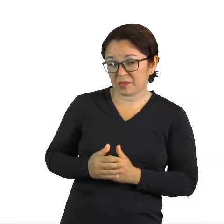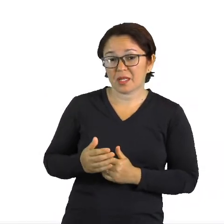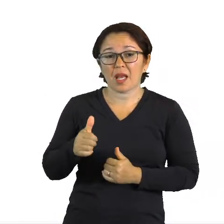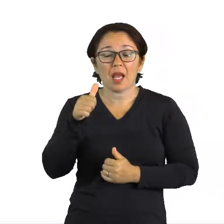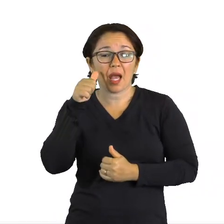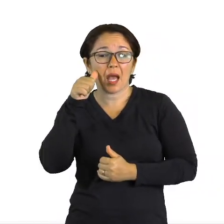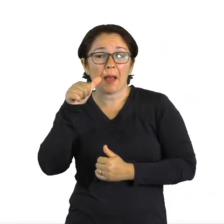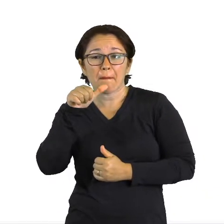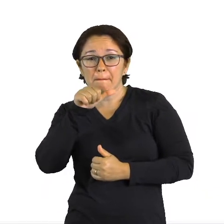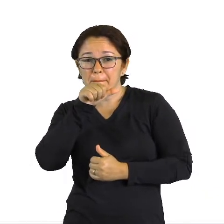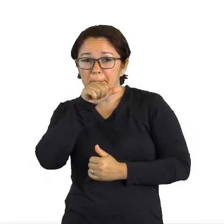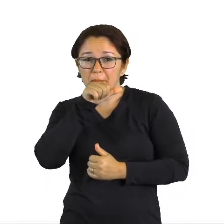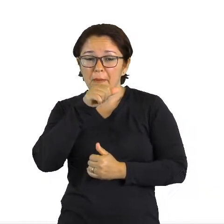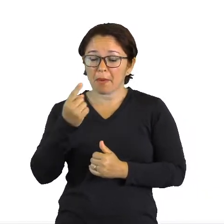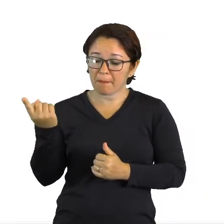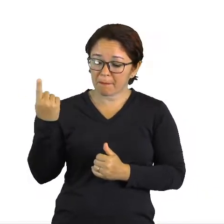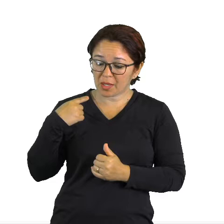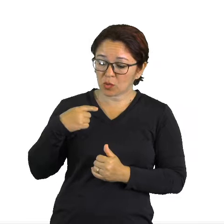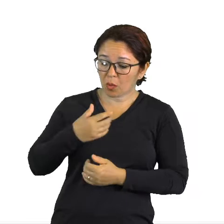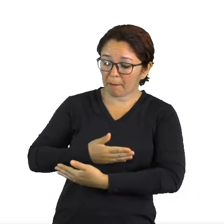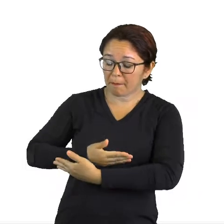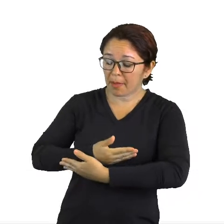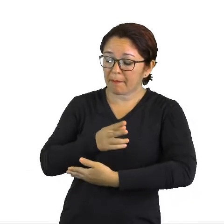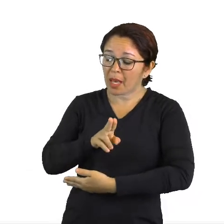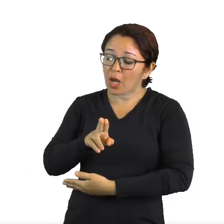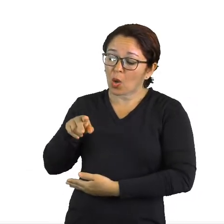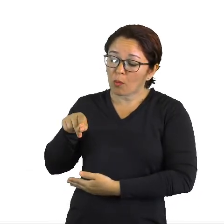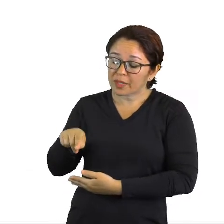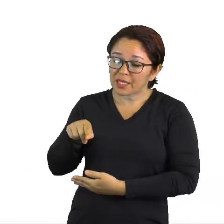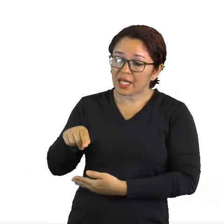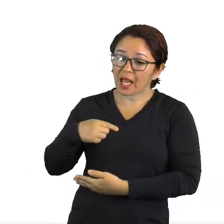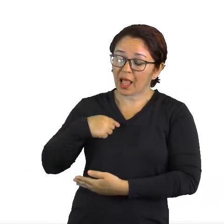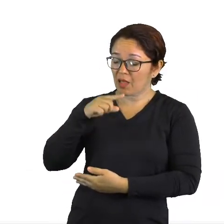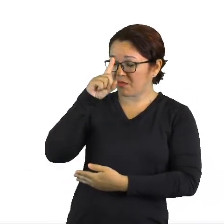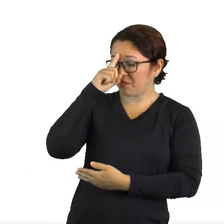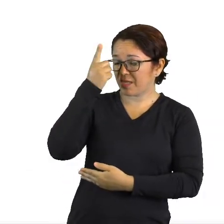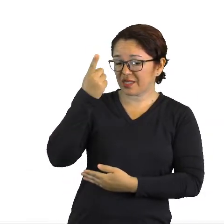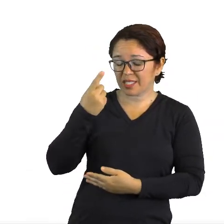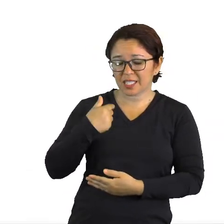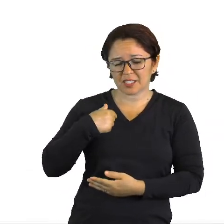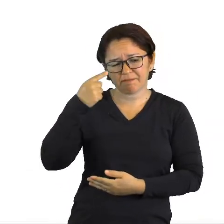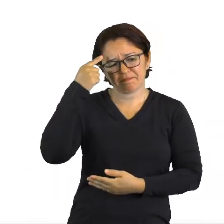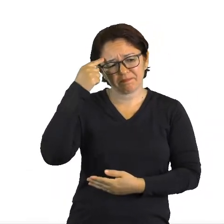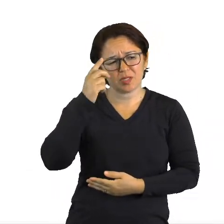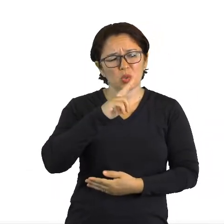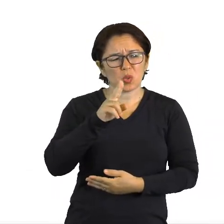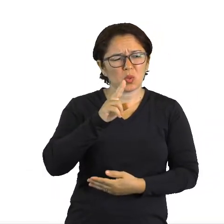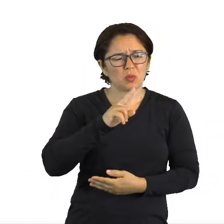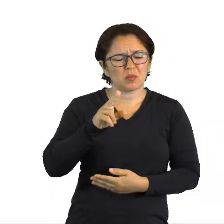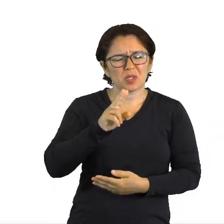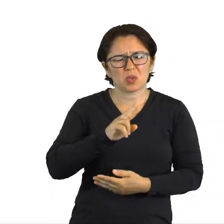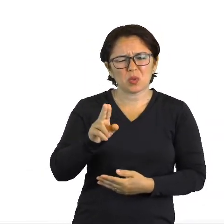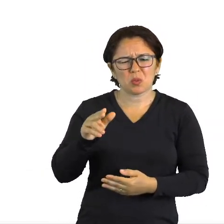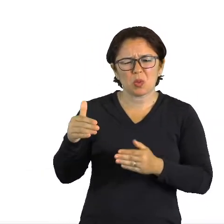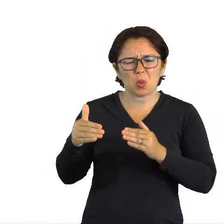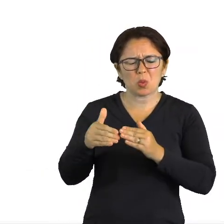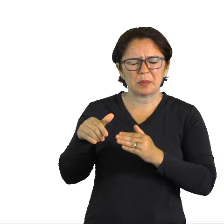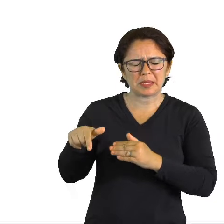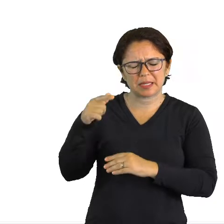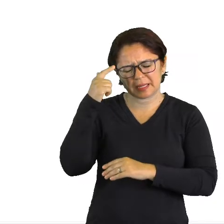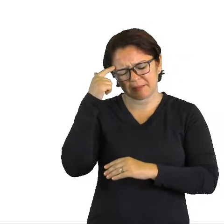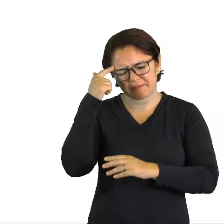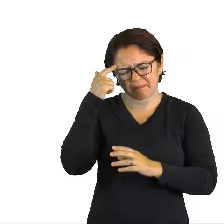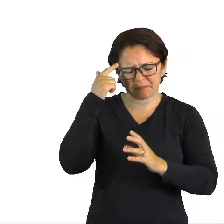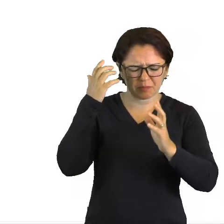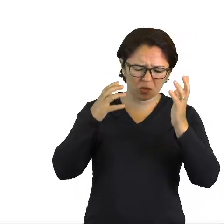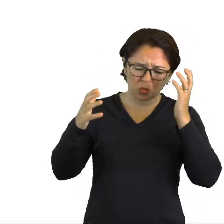minha lista serviu. Eu fui lá no hospital, olhei bem para ela e não consegui achar um nome que combinasse.